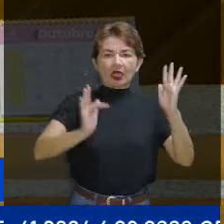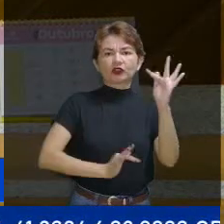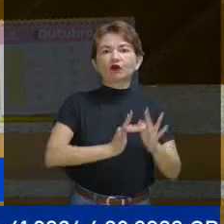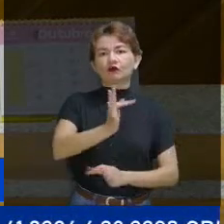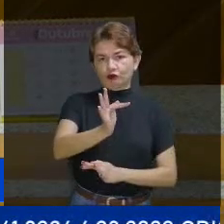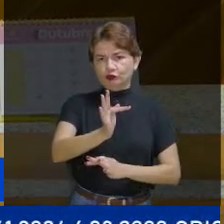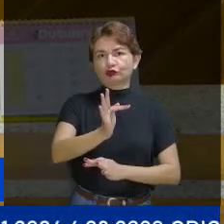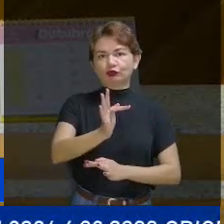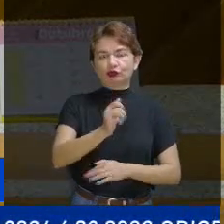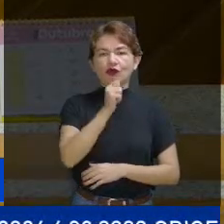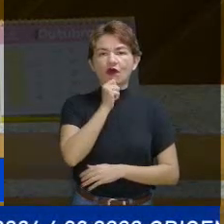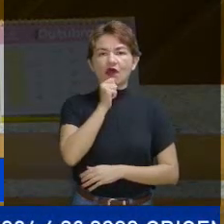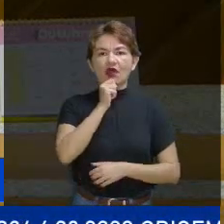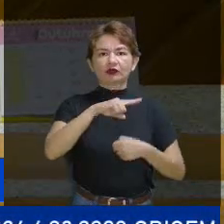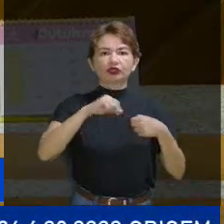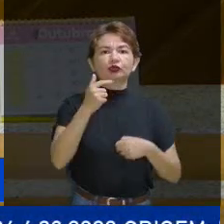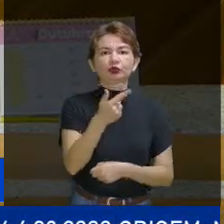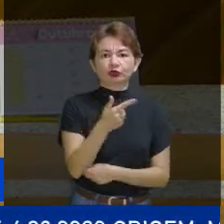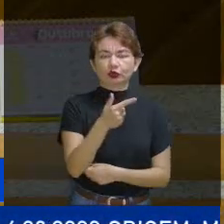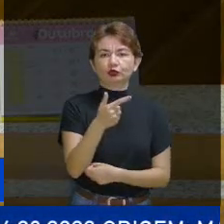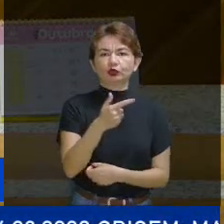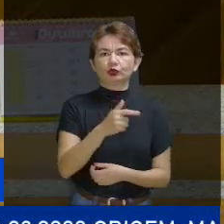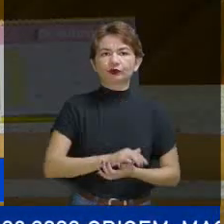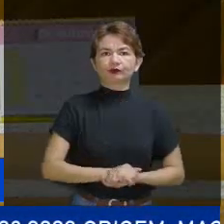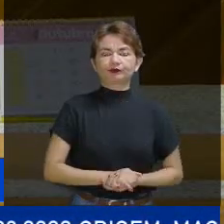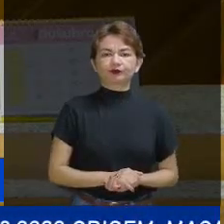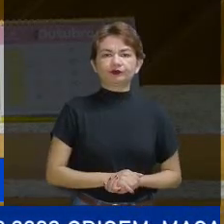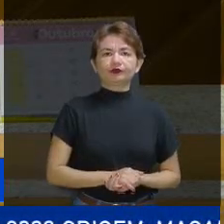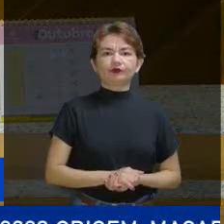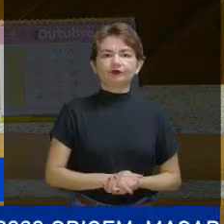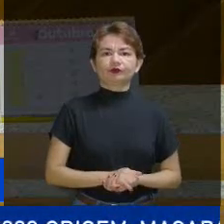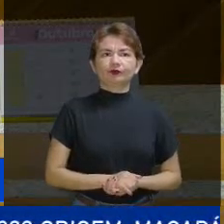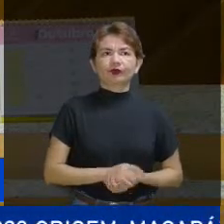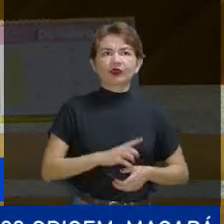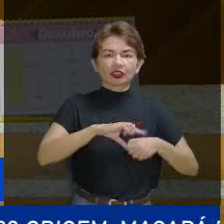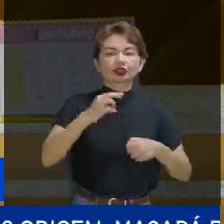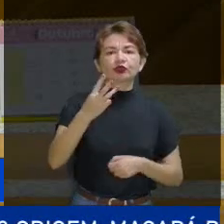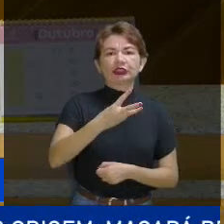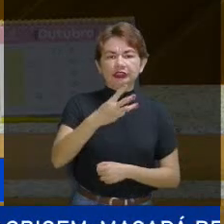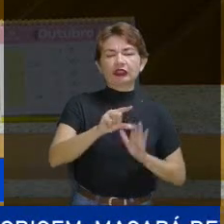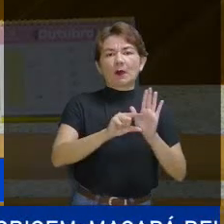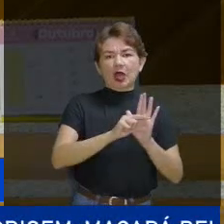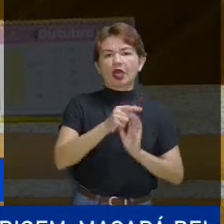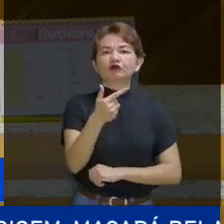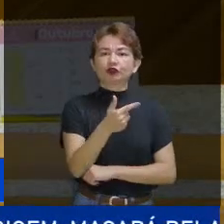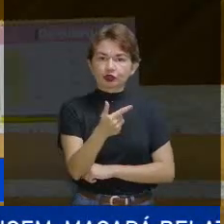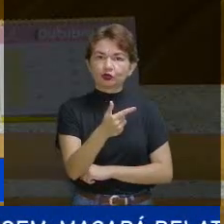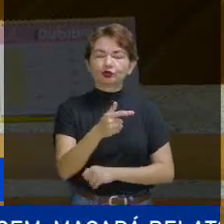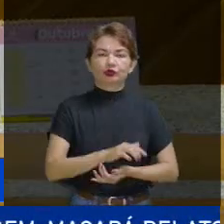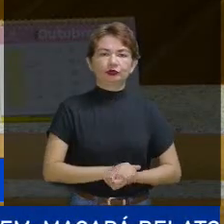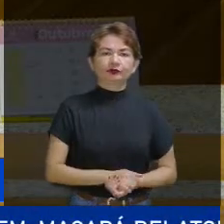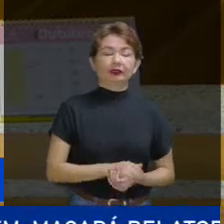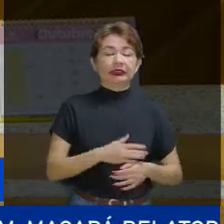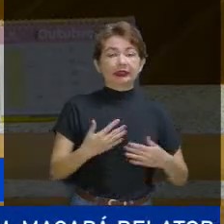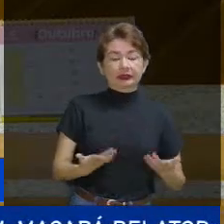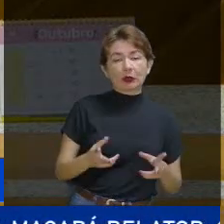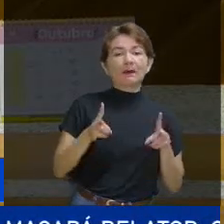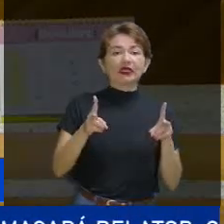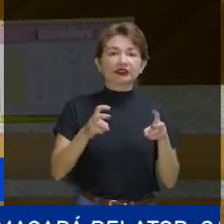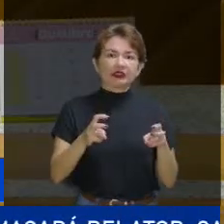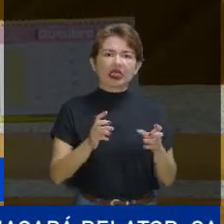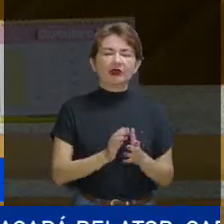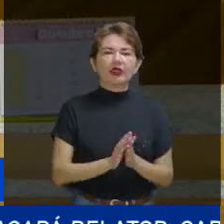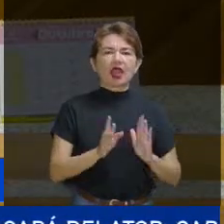futuro, e isso está no artigo 2º, no artigo 3º, parágrafo 2º. Verifica-se que a